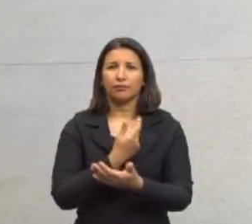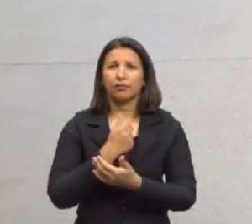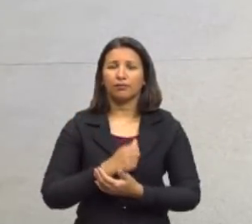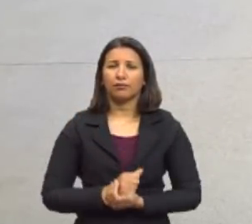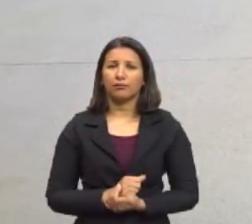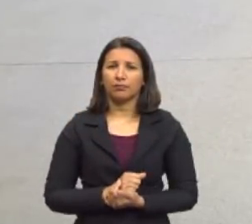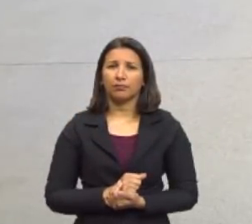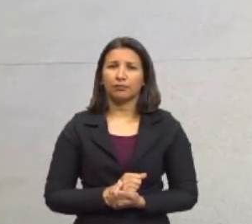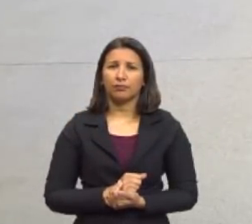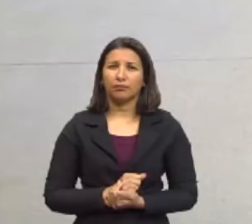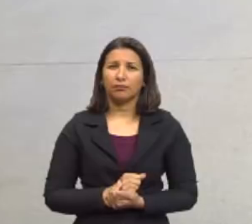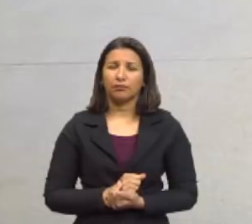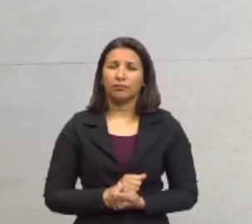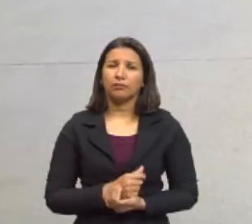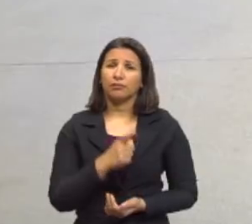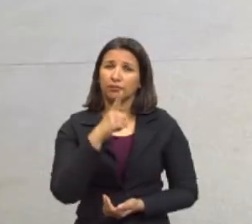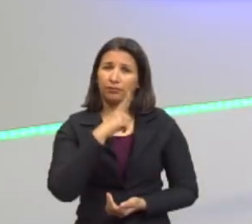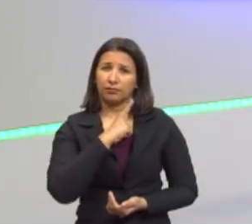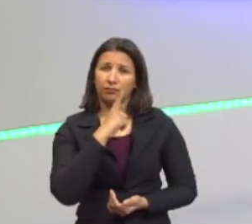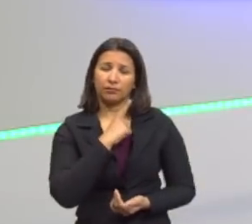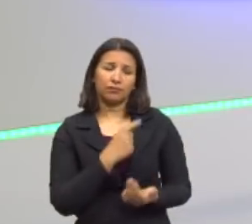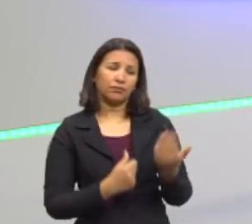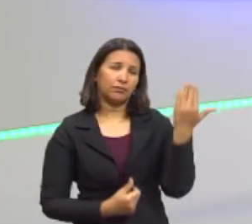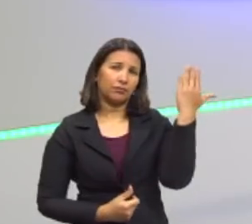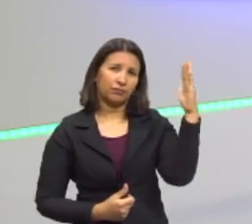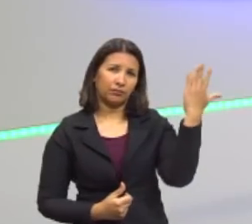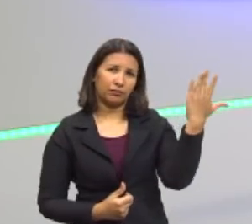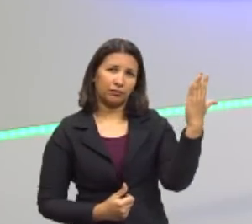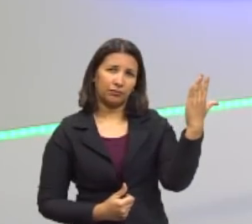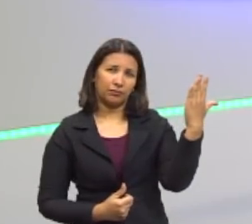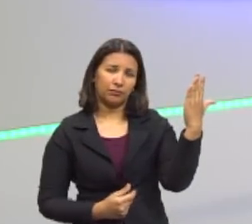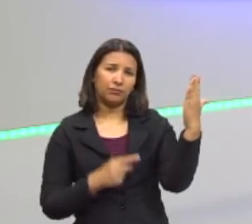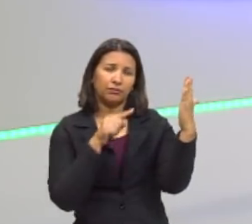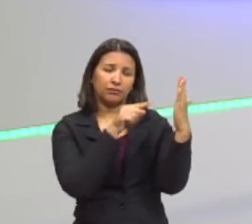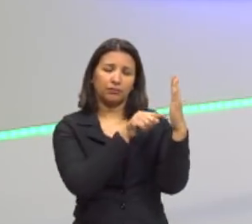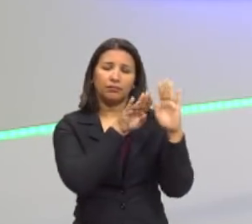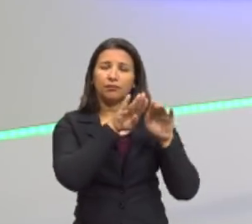O objeto, eu tenho um espelho aqui, certo? Eu tenho um espelho plano,